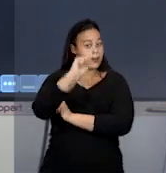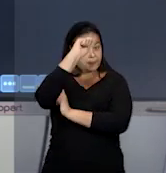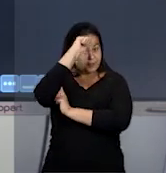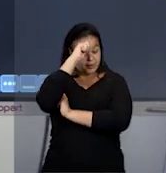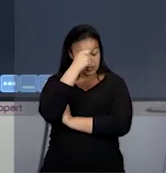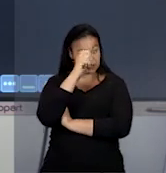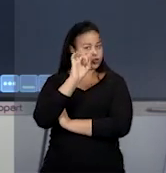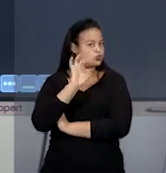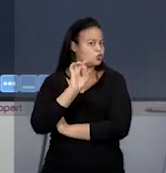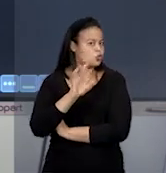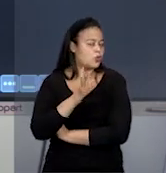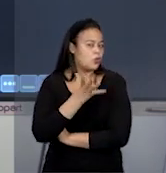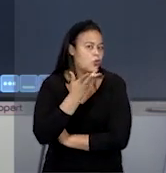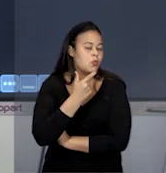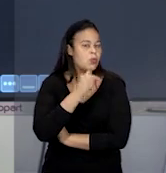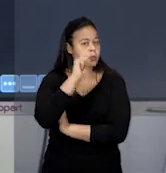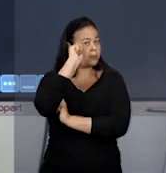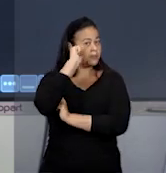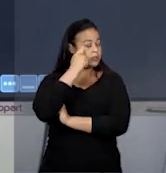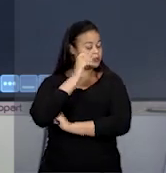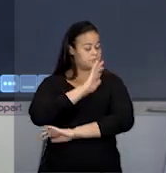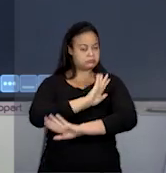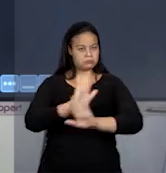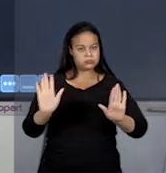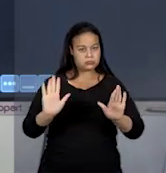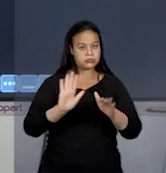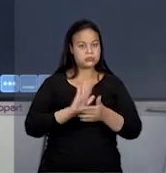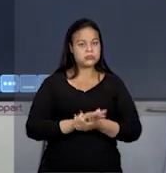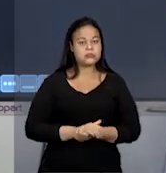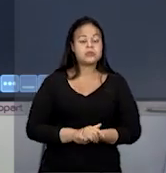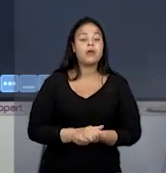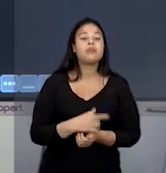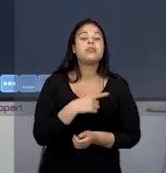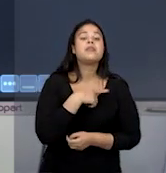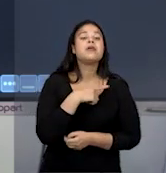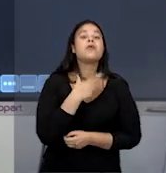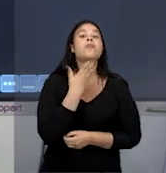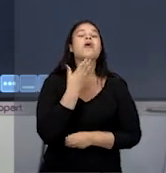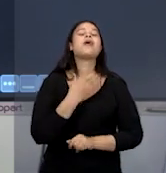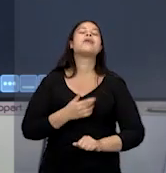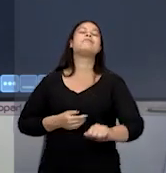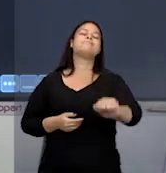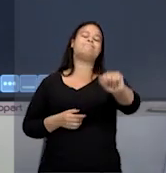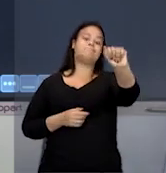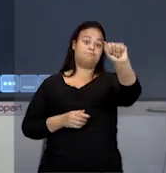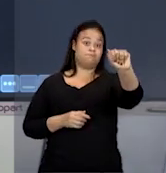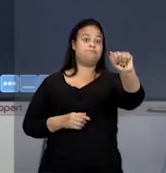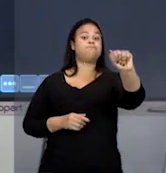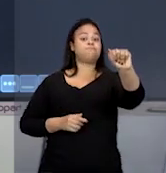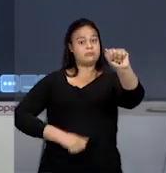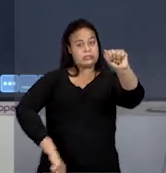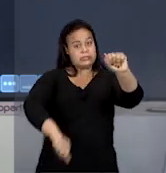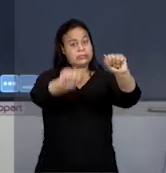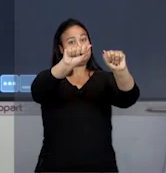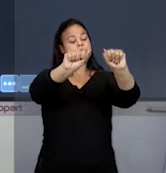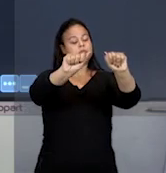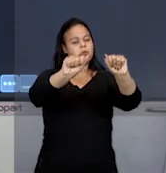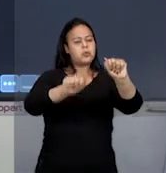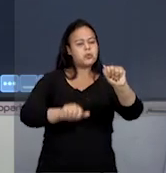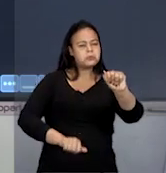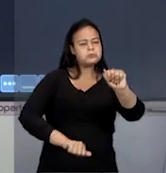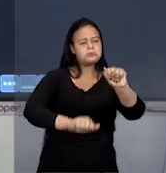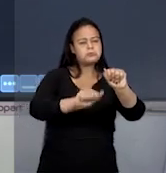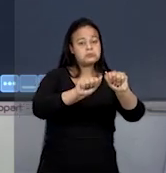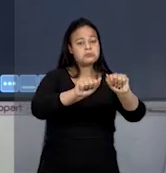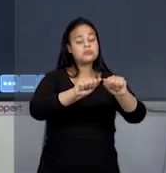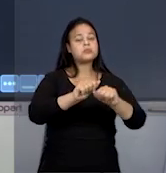produz pigmento preto. Então, ela tem que ser o quê? Azão. Ou azão, azão, ou azão e azinho. E a